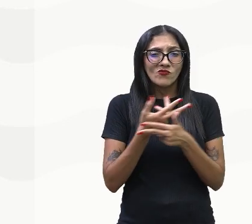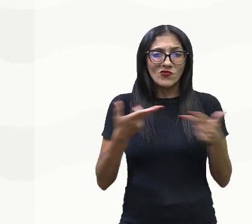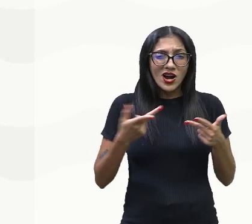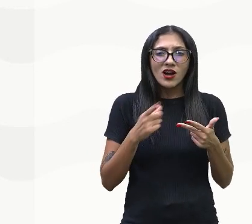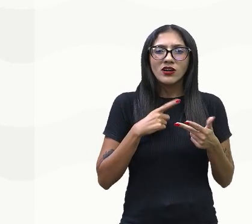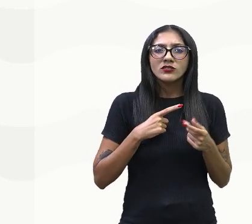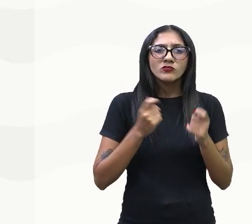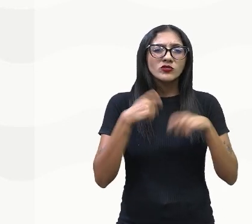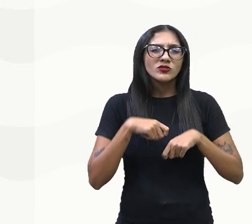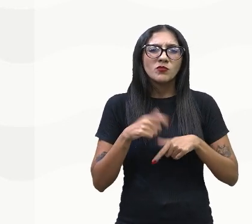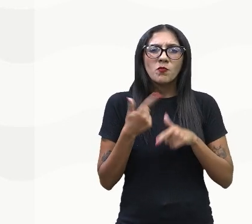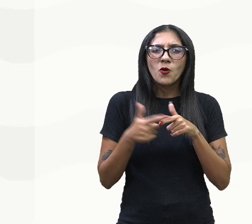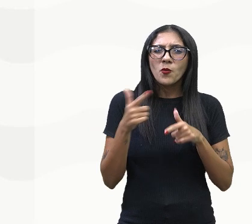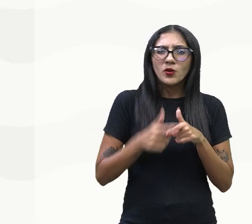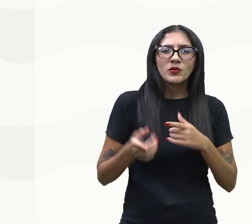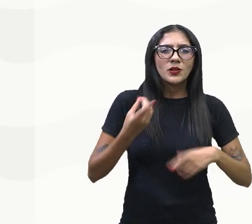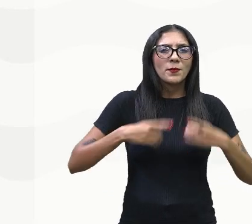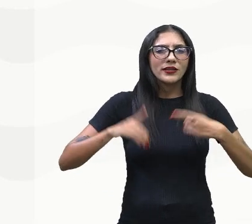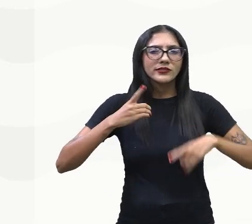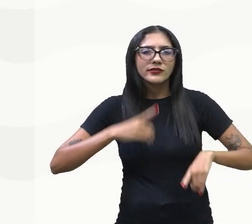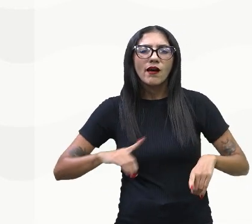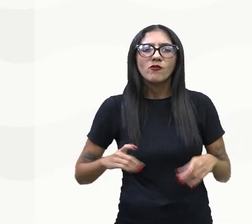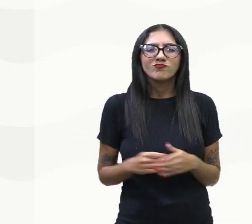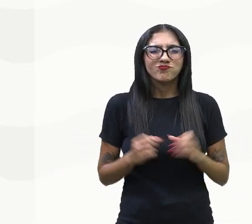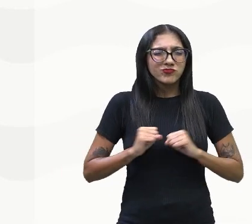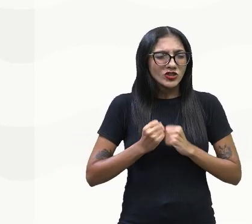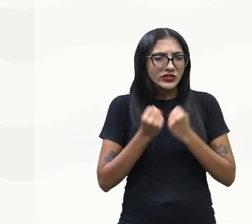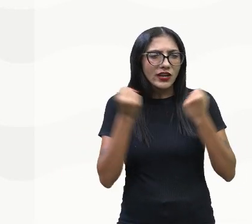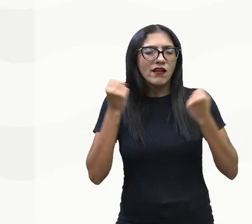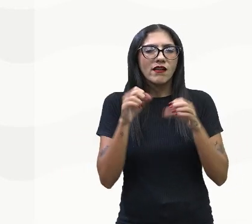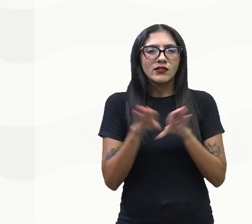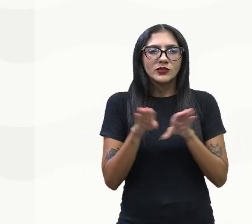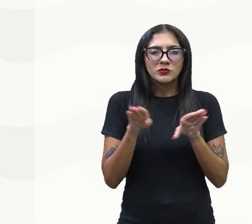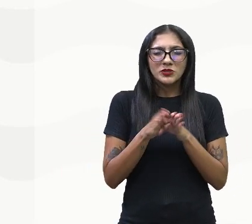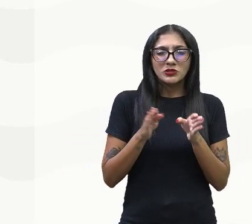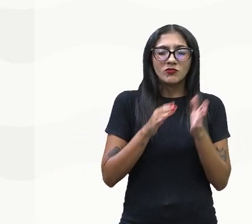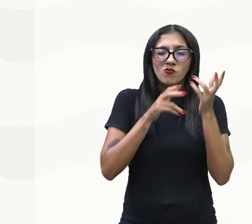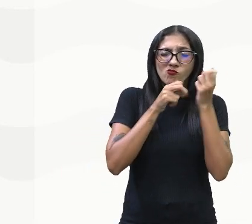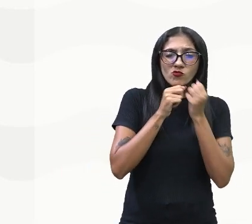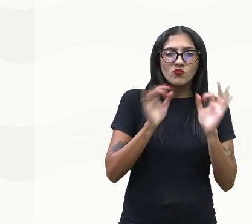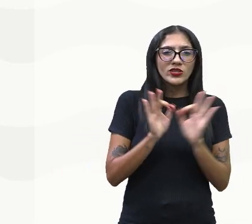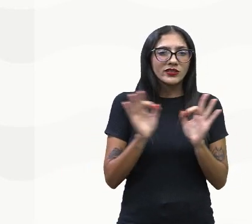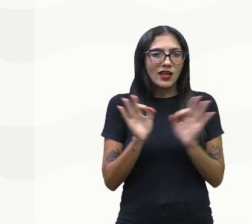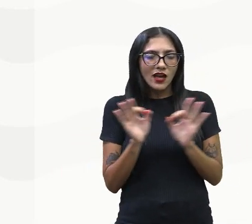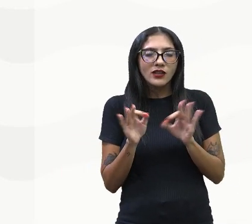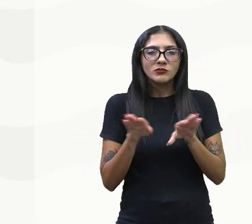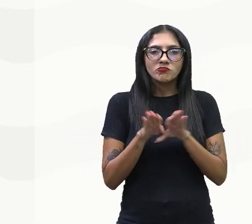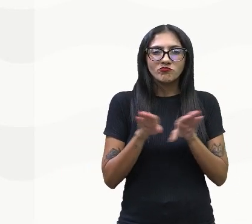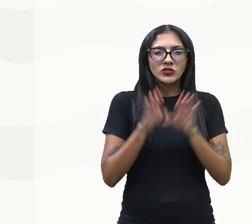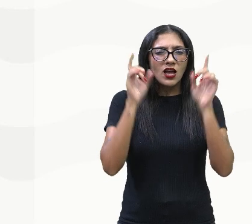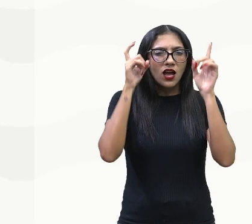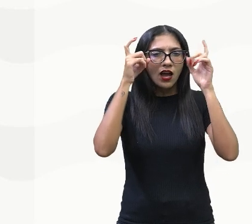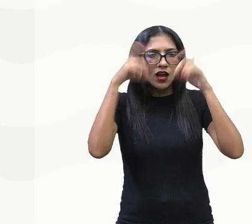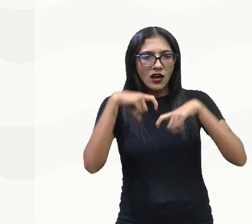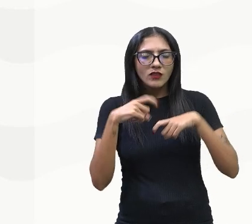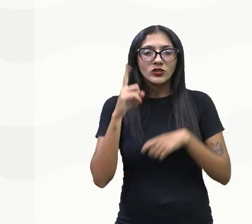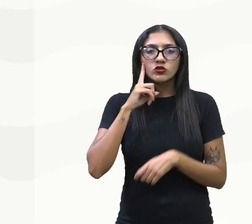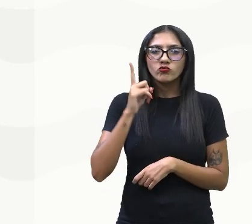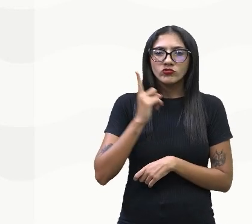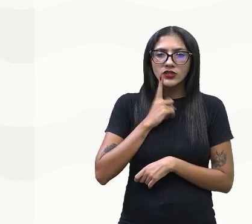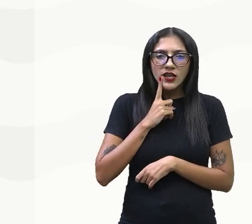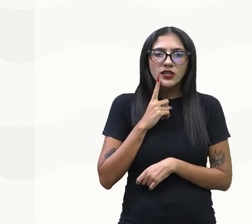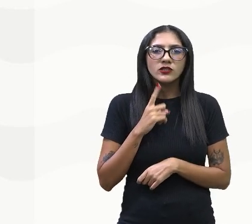causar depressão, estresse, insônia, perda de audição, agressividade, perda de atenção